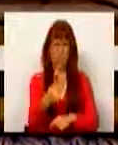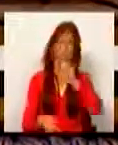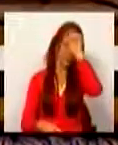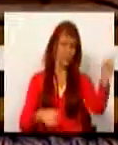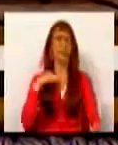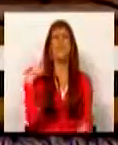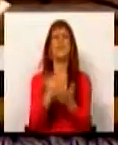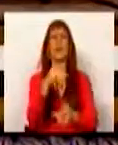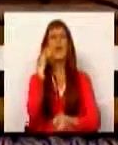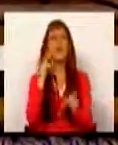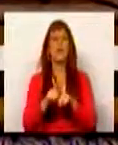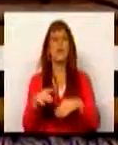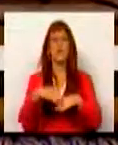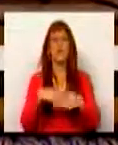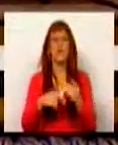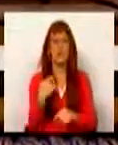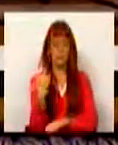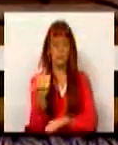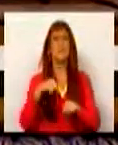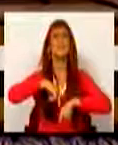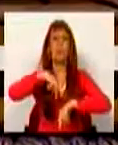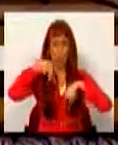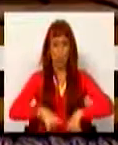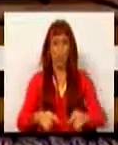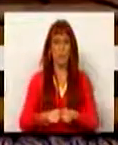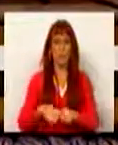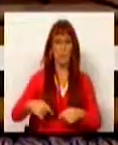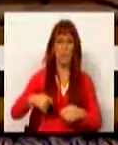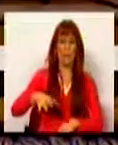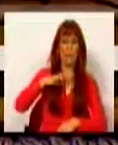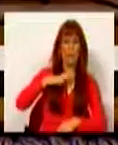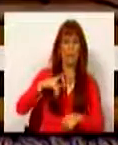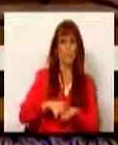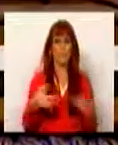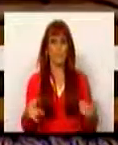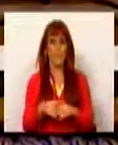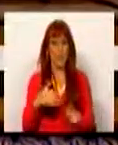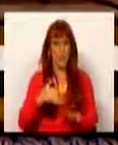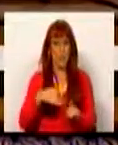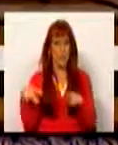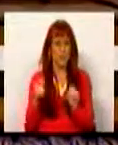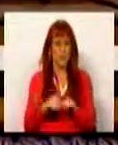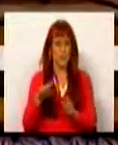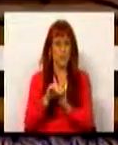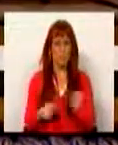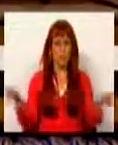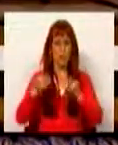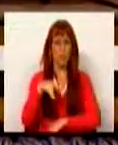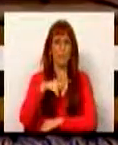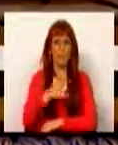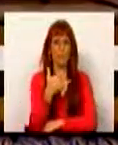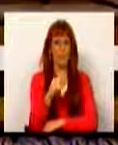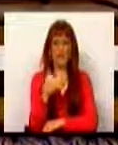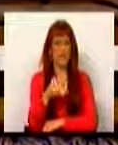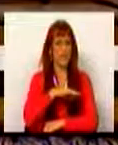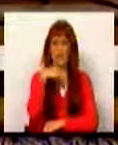até quarta-feira que não perdia pela demora. Hoje meteram a viola no saco e aqui não quiseram discutir a reprogramação do Portugal 2020,